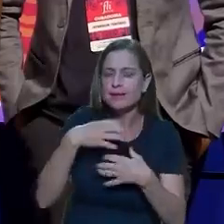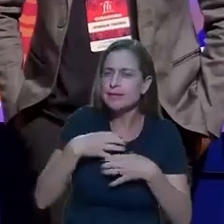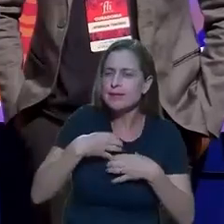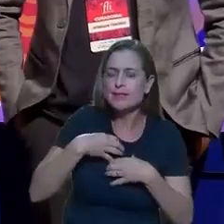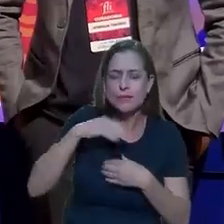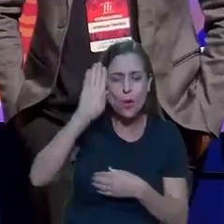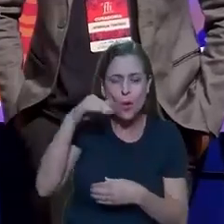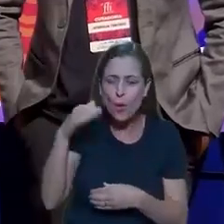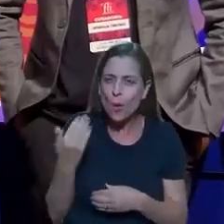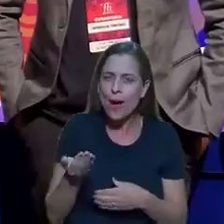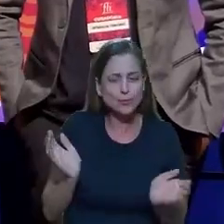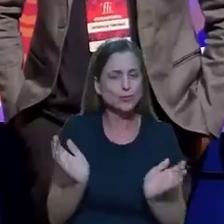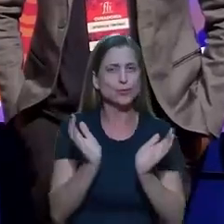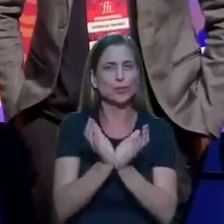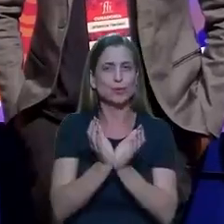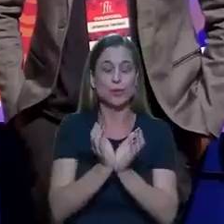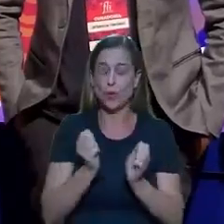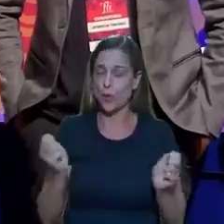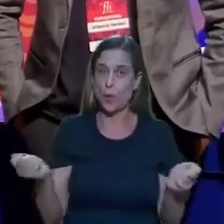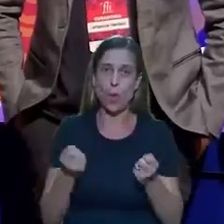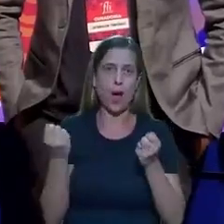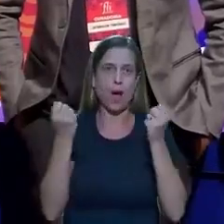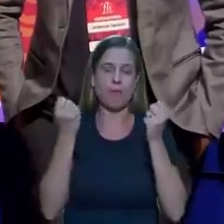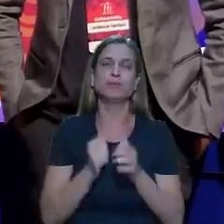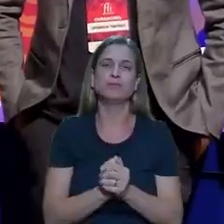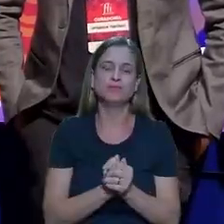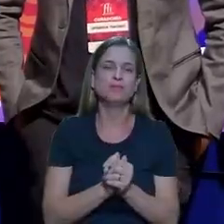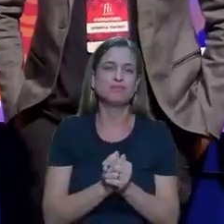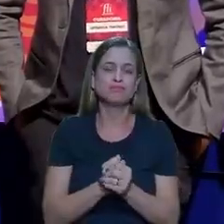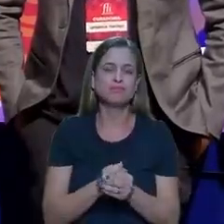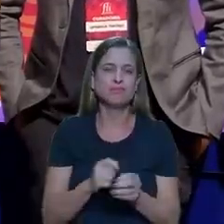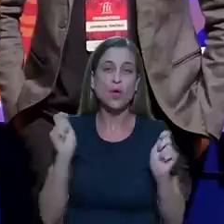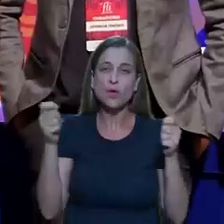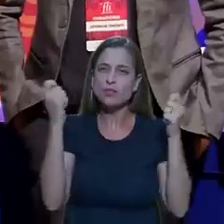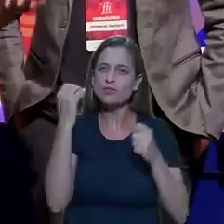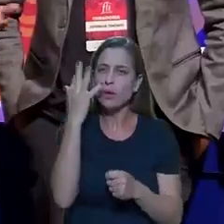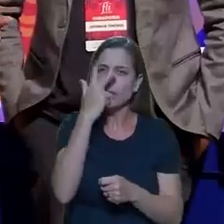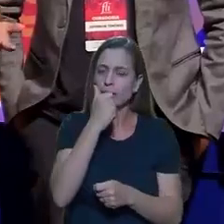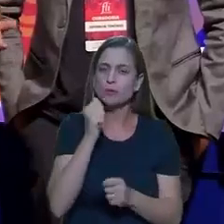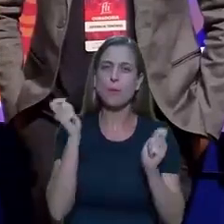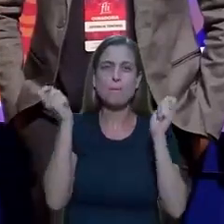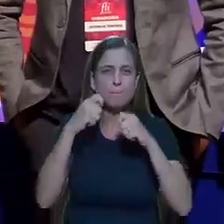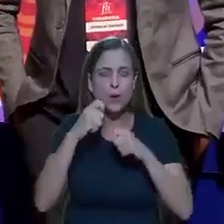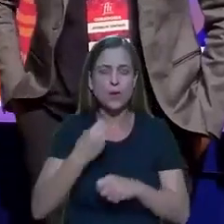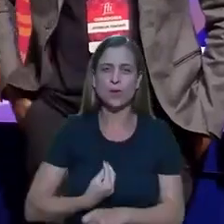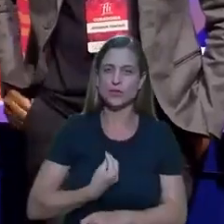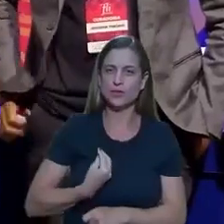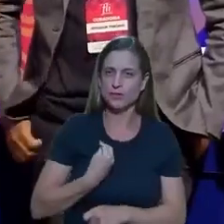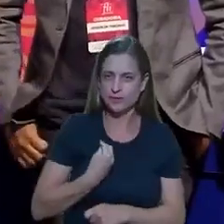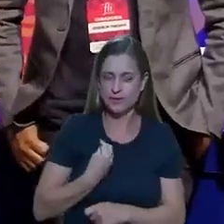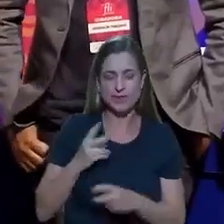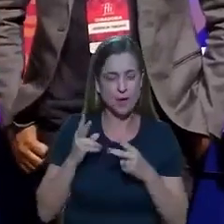desse time incrível, de peso. E esse festival está lindo, acho que vocês podem vivenciar isso melhor do que a gente pode falar aqui em cima.